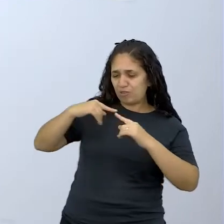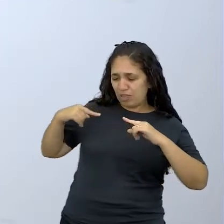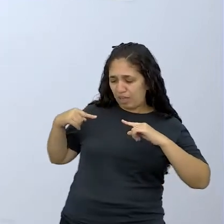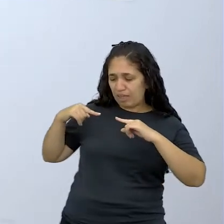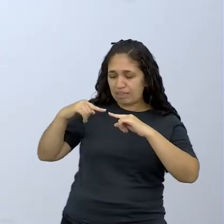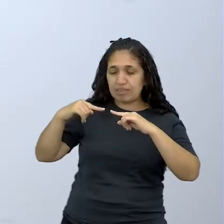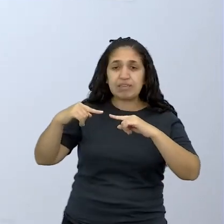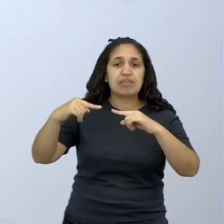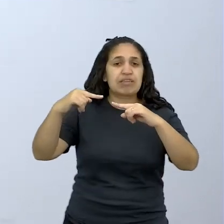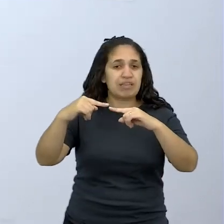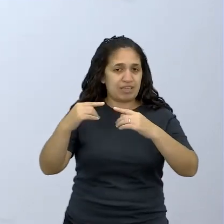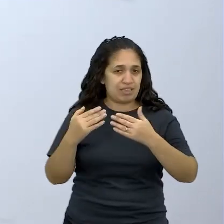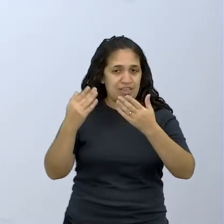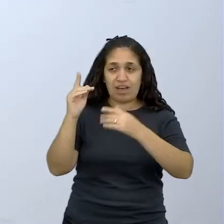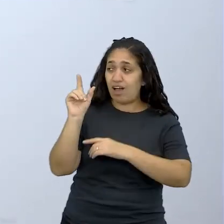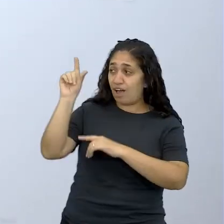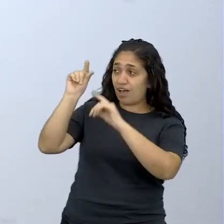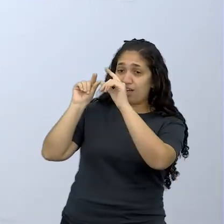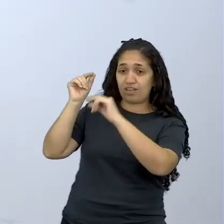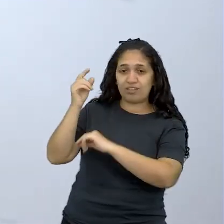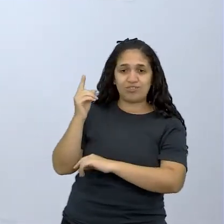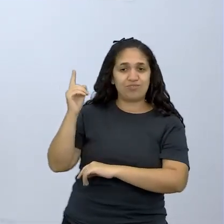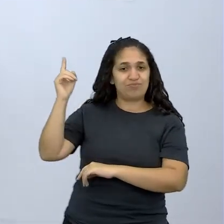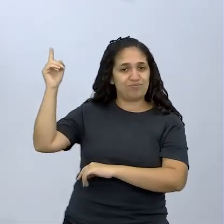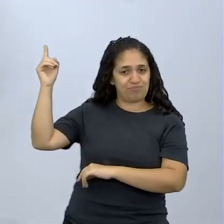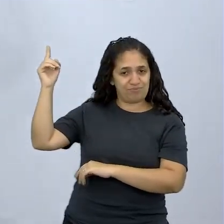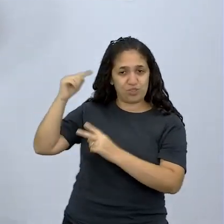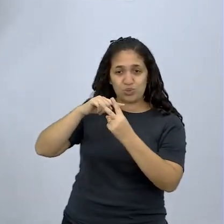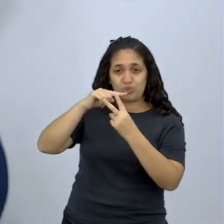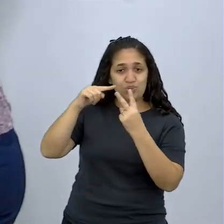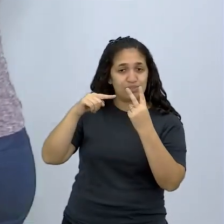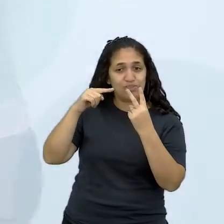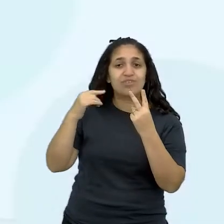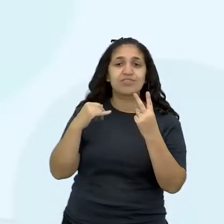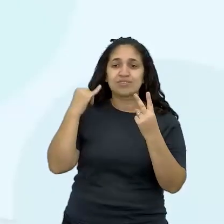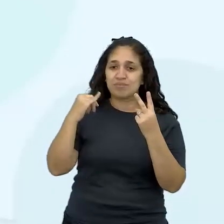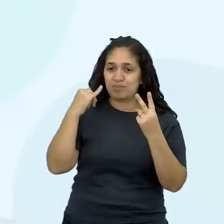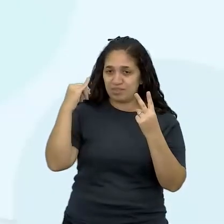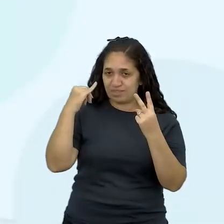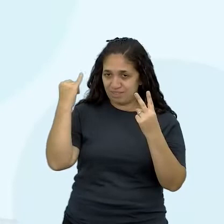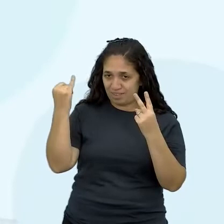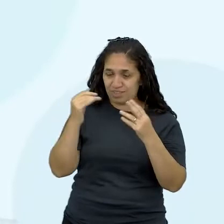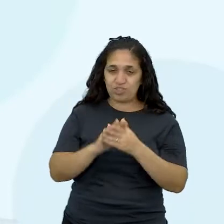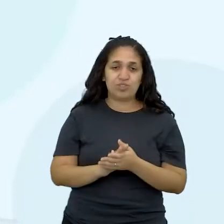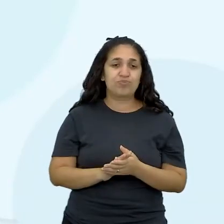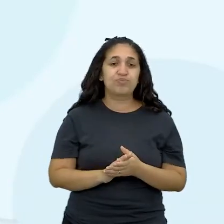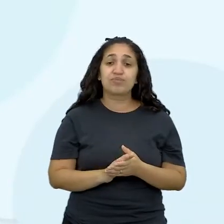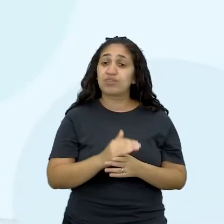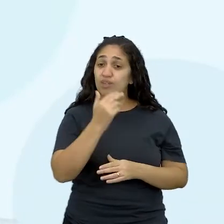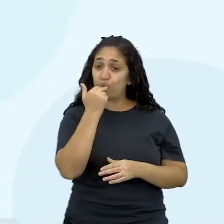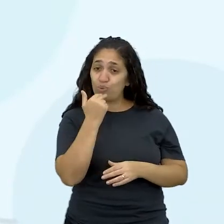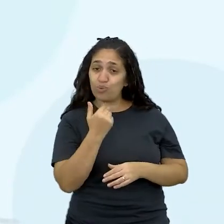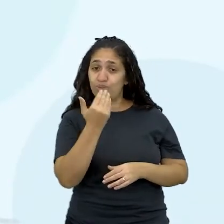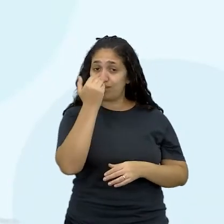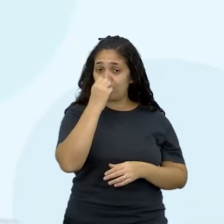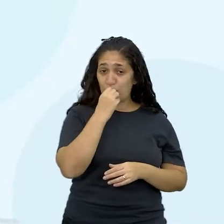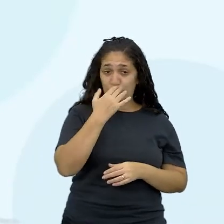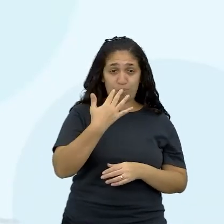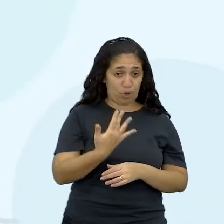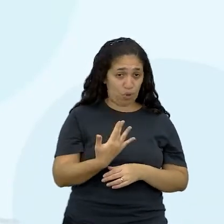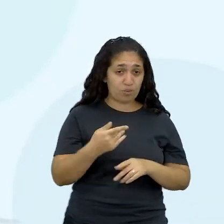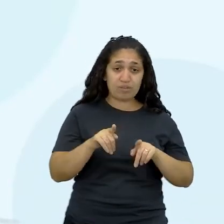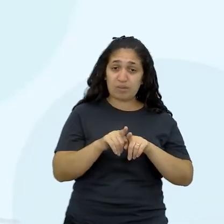adequação, eu destaquei aqui para vocês duas questões importantes. Então aqui, olha, a boa nutrição e